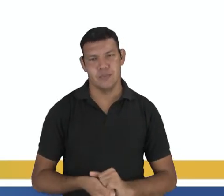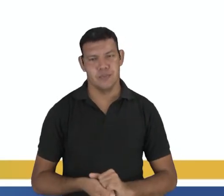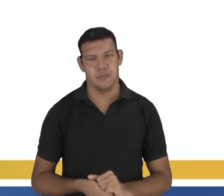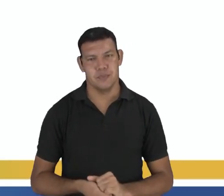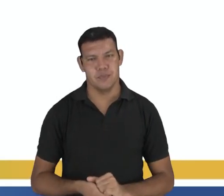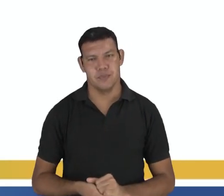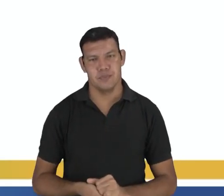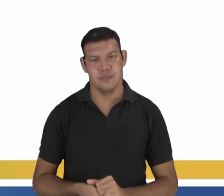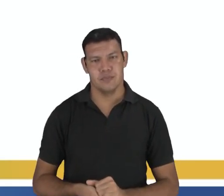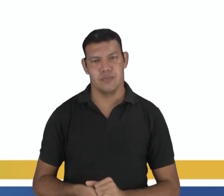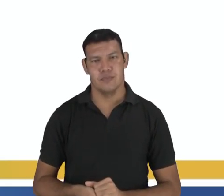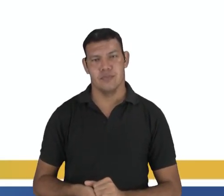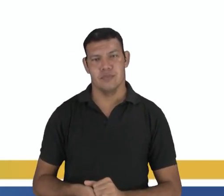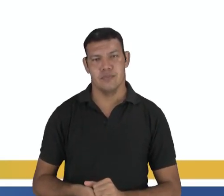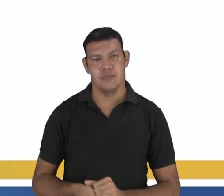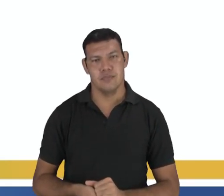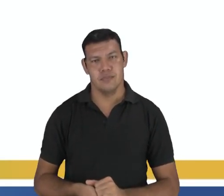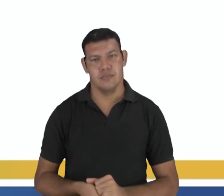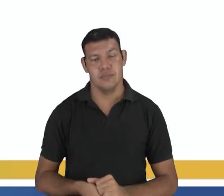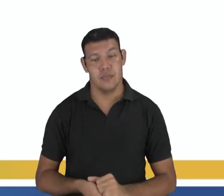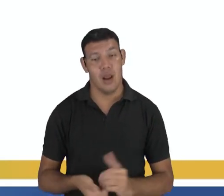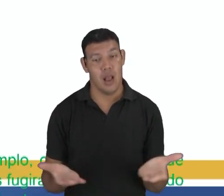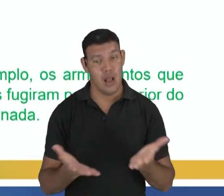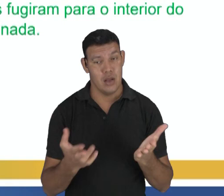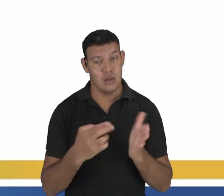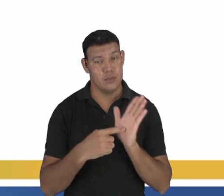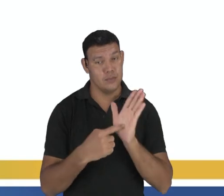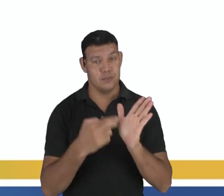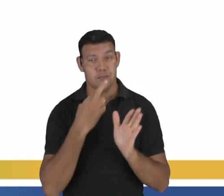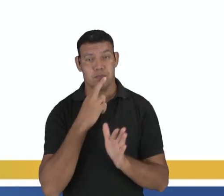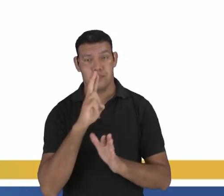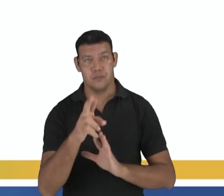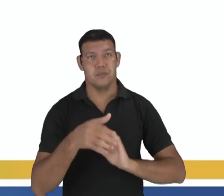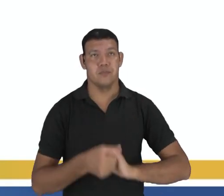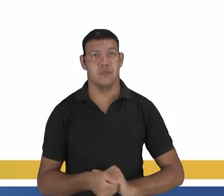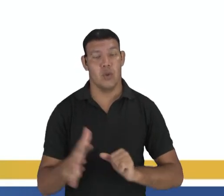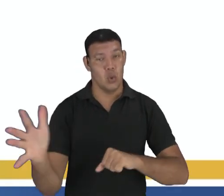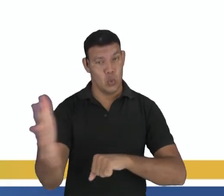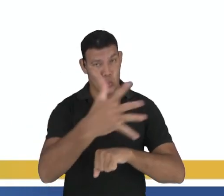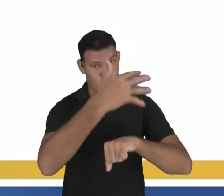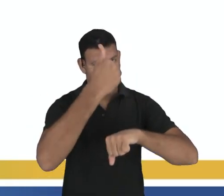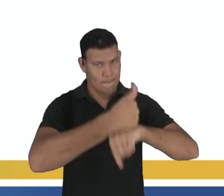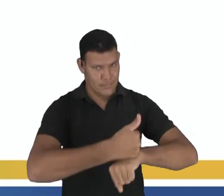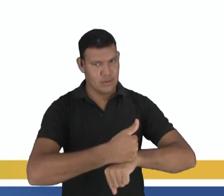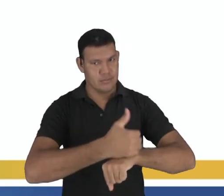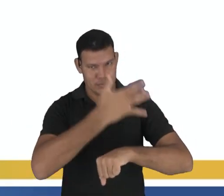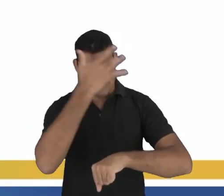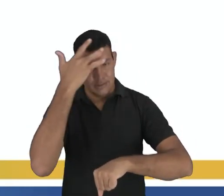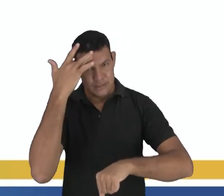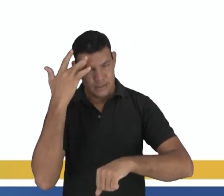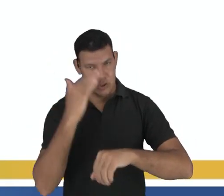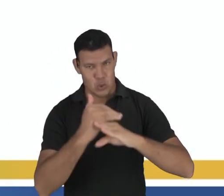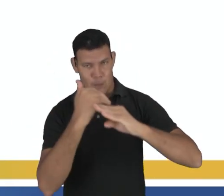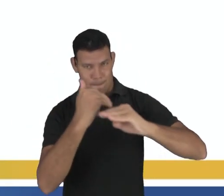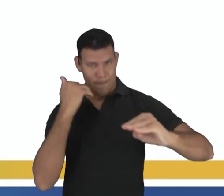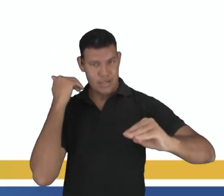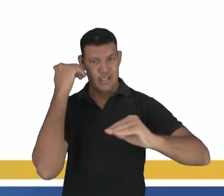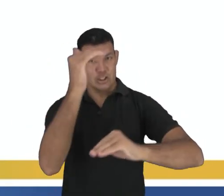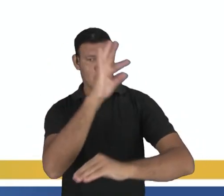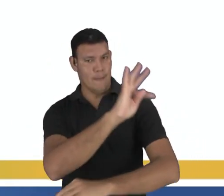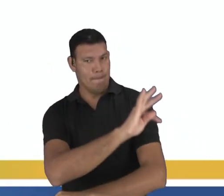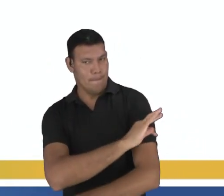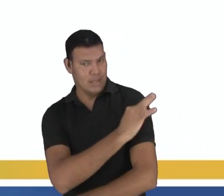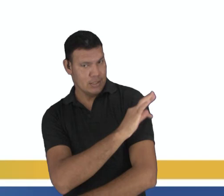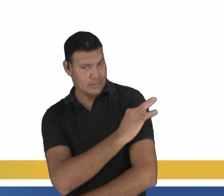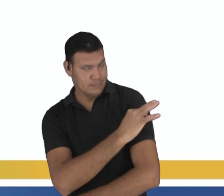na medida que eles tiveram esse contato? Vamos lá para a resposta. Os colonizadores, por causa de sua superioridade